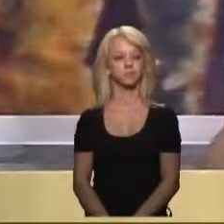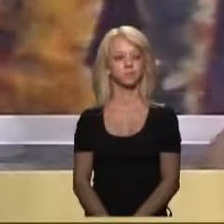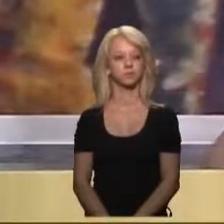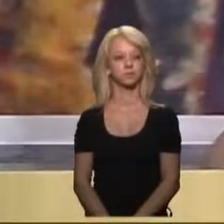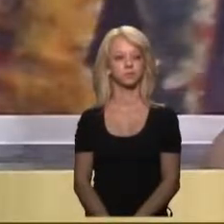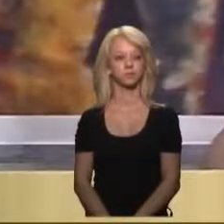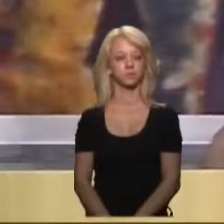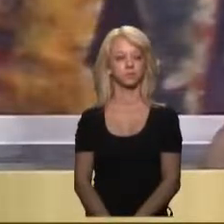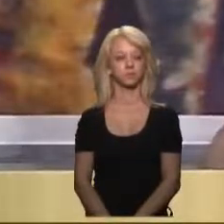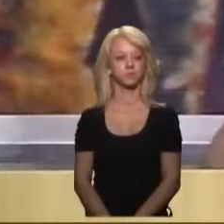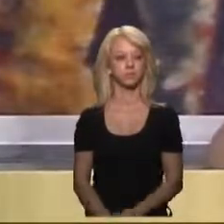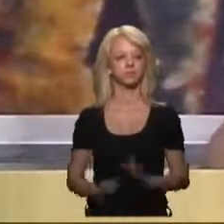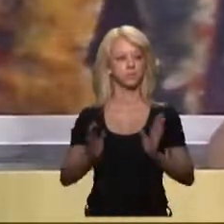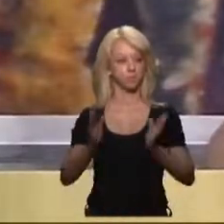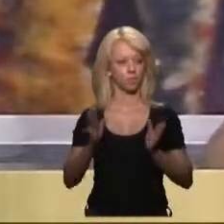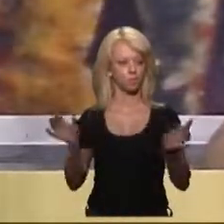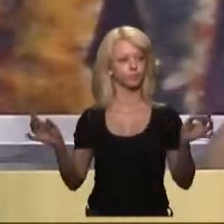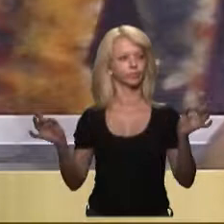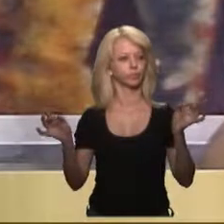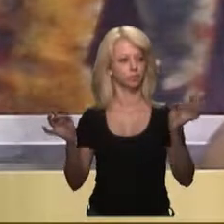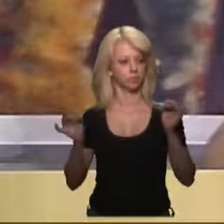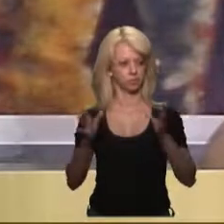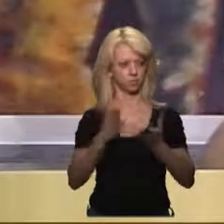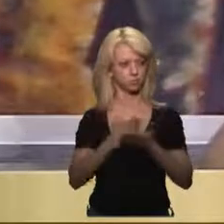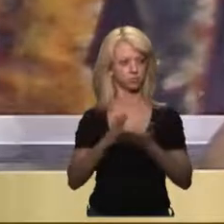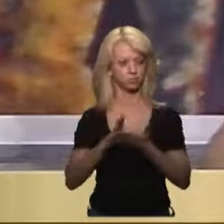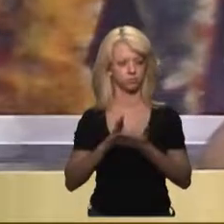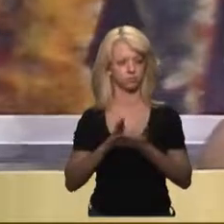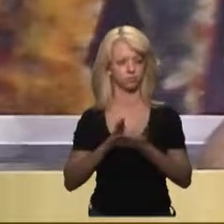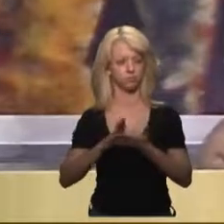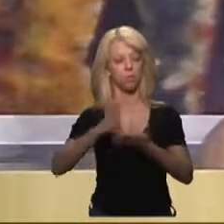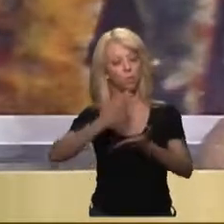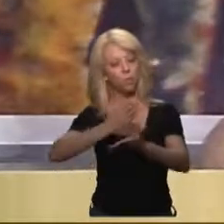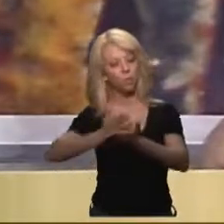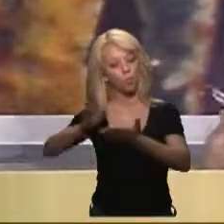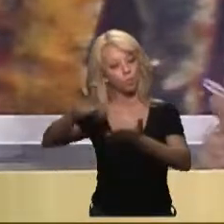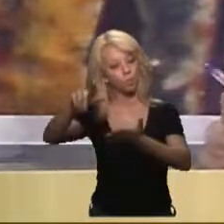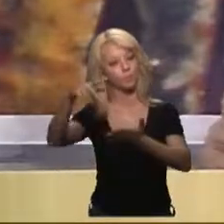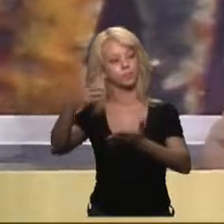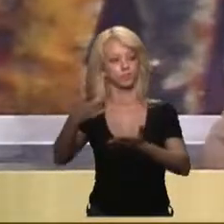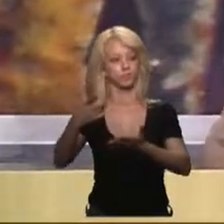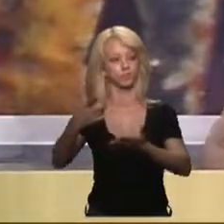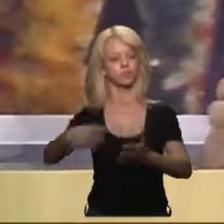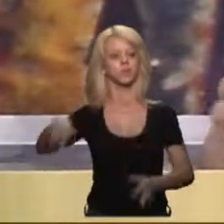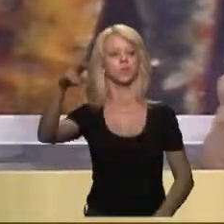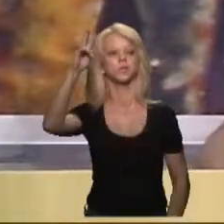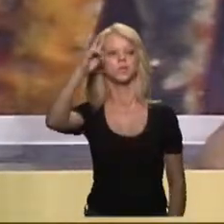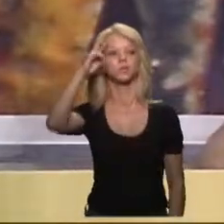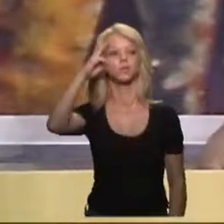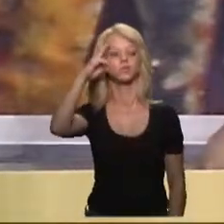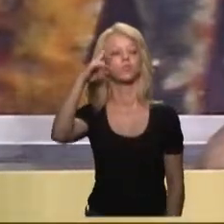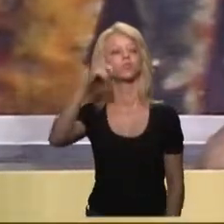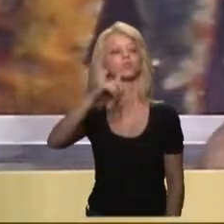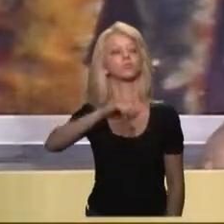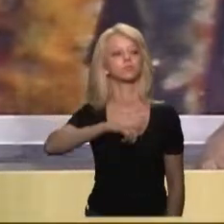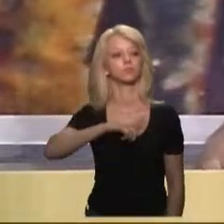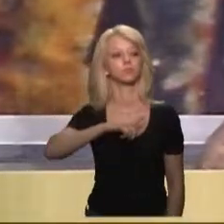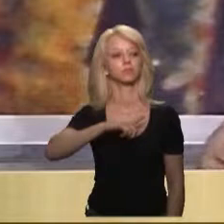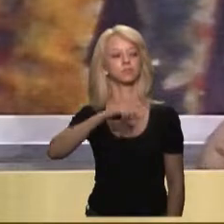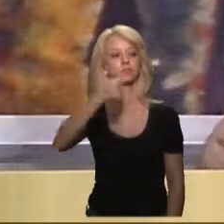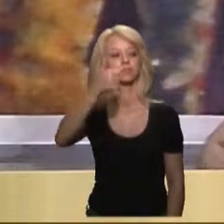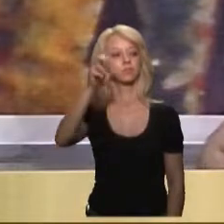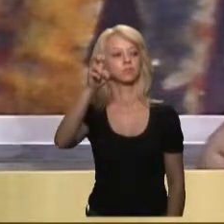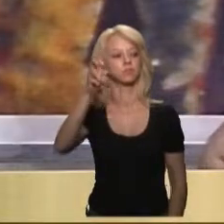eu estou encerrando a sessão, vamos abrir agora uma nova sessão. E teremos uma extraordinária na segunda-feira, às 15 horas, das 15